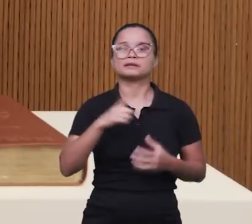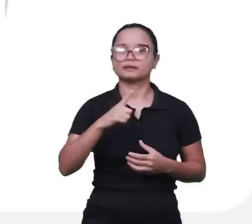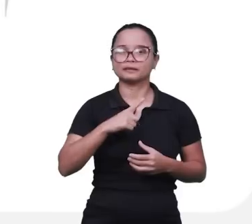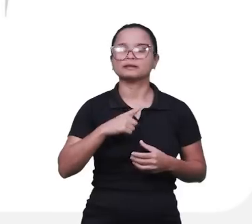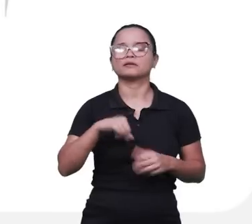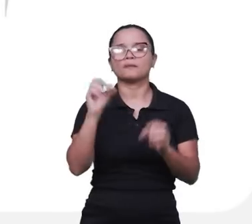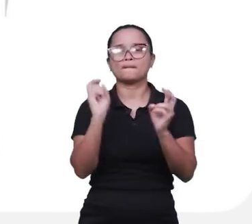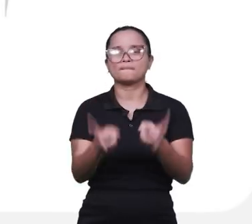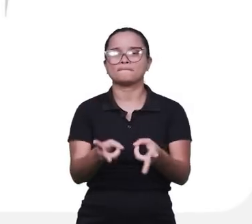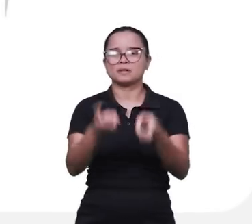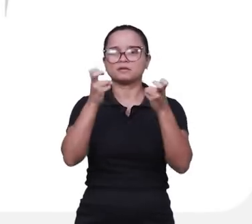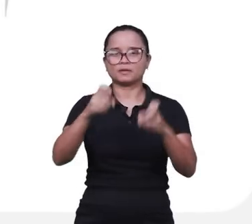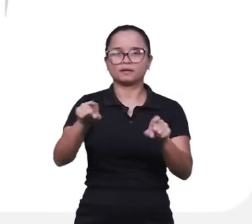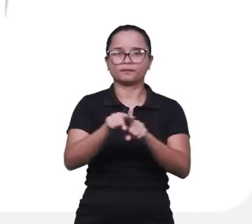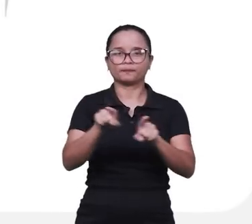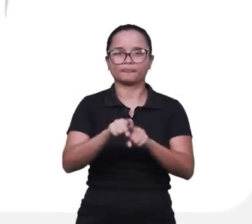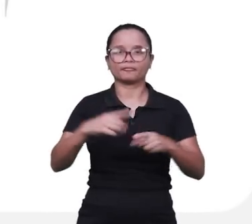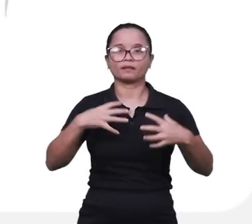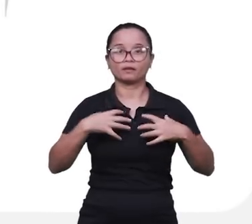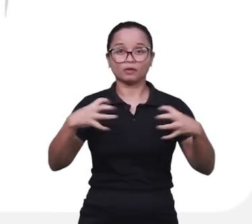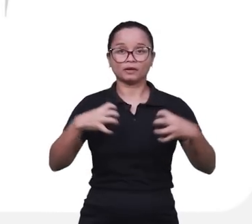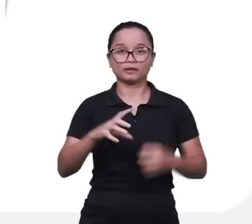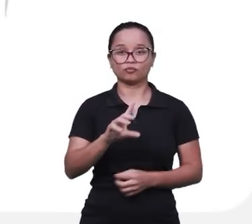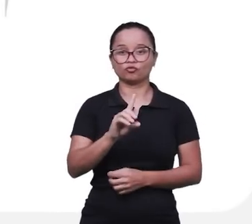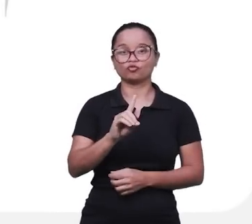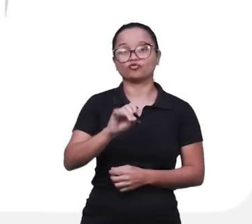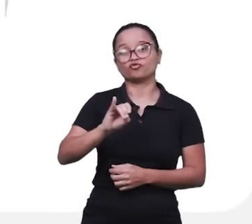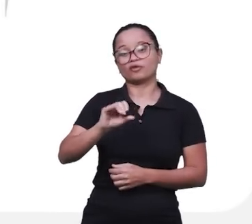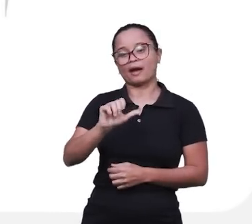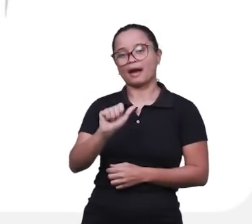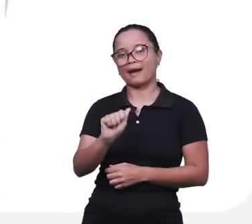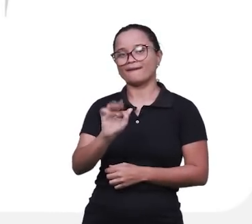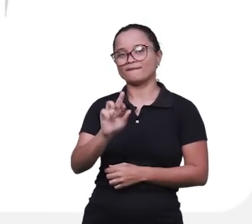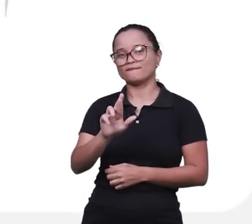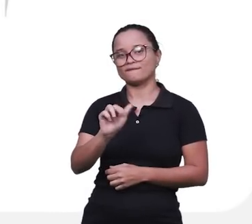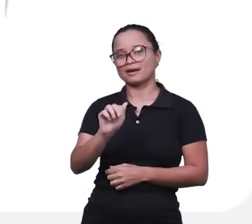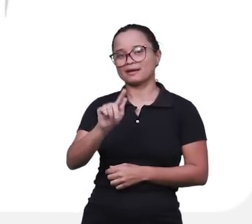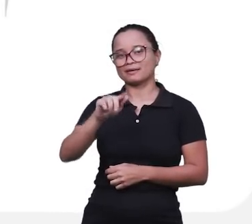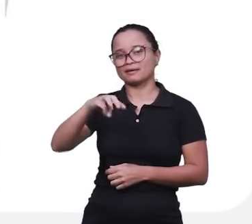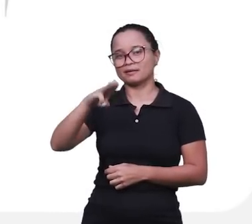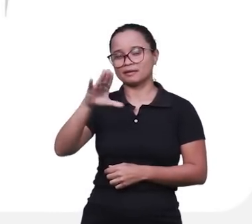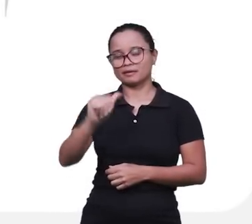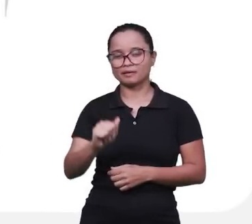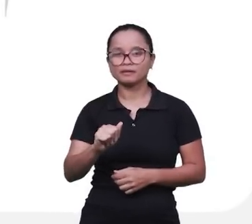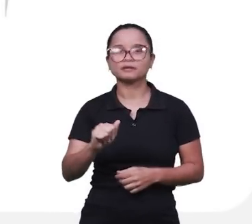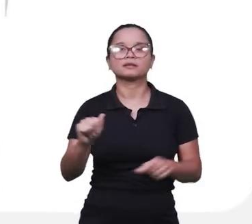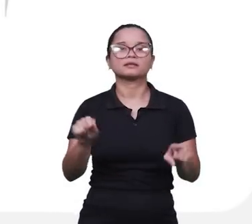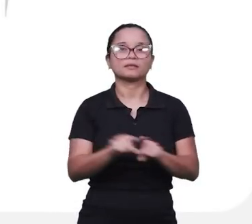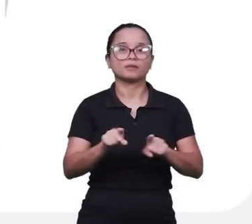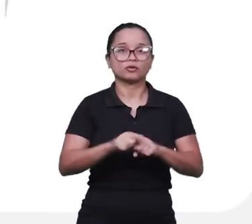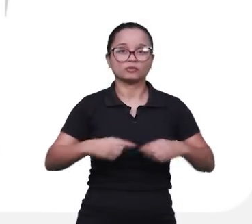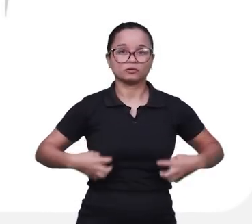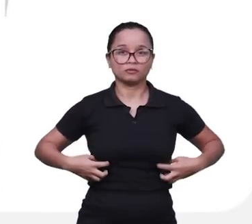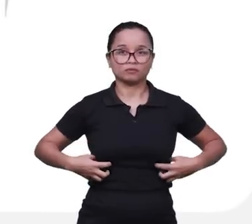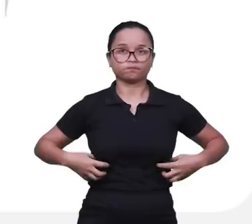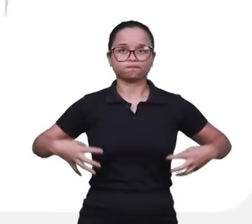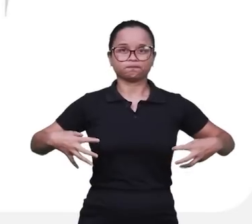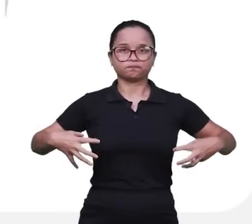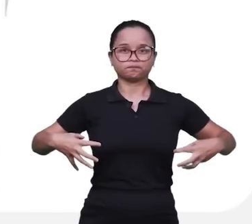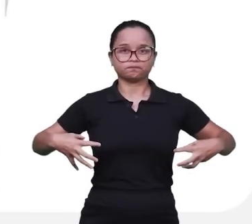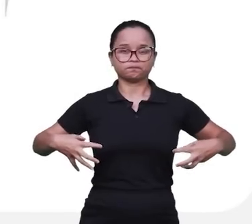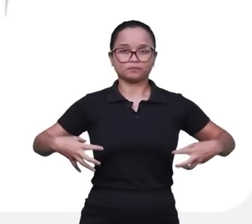região, nós temos o diafragma, que quando nós abrimos a região das